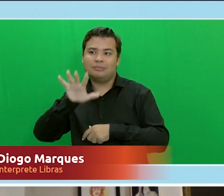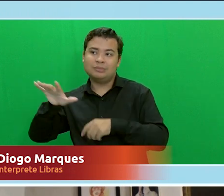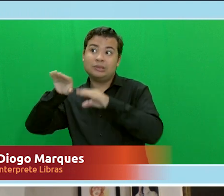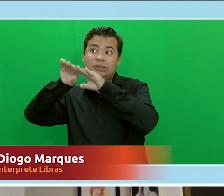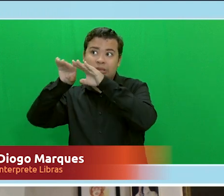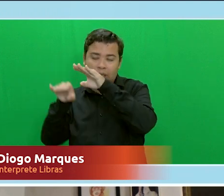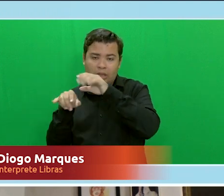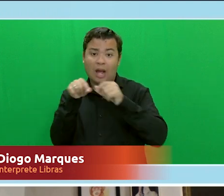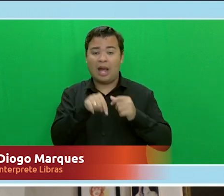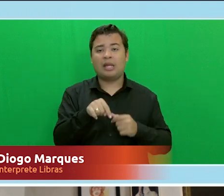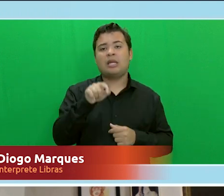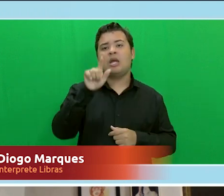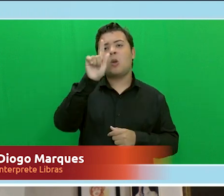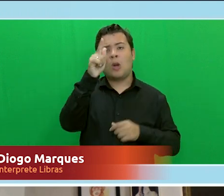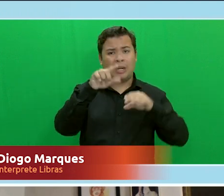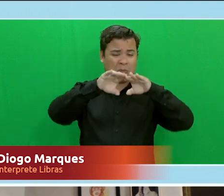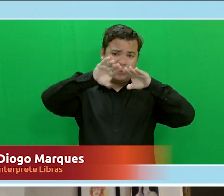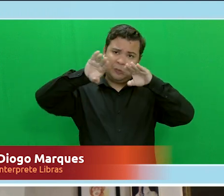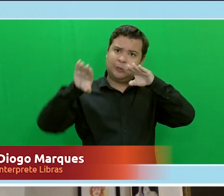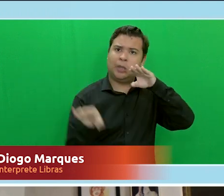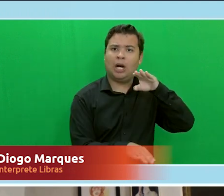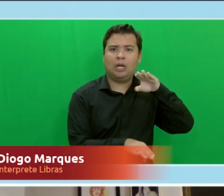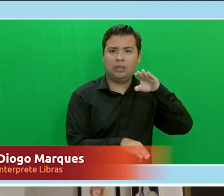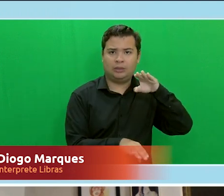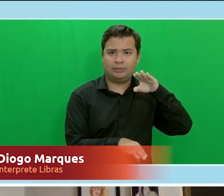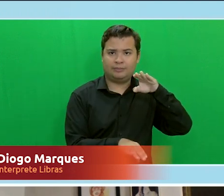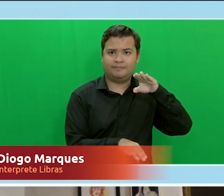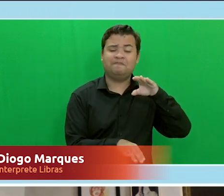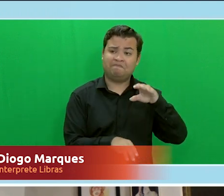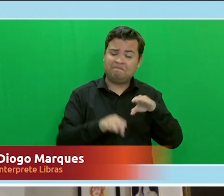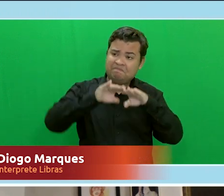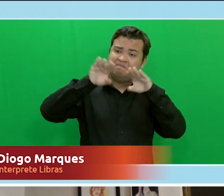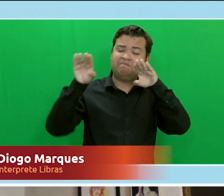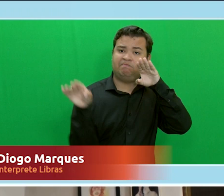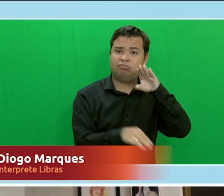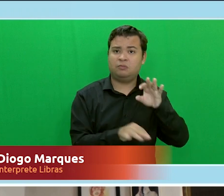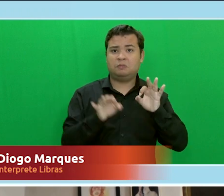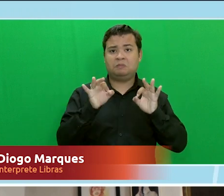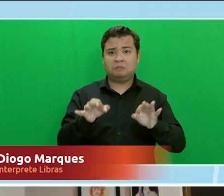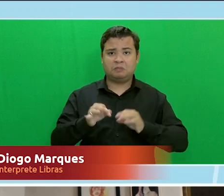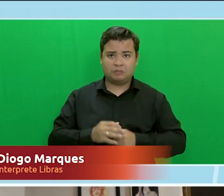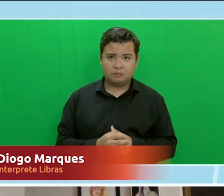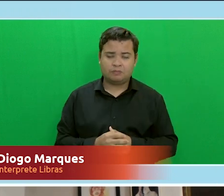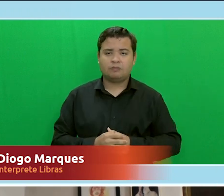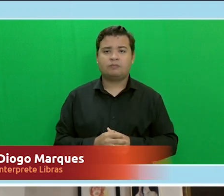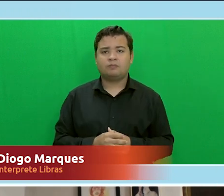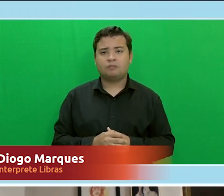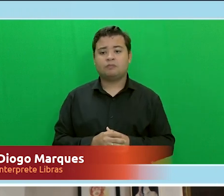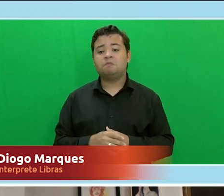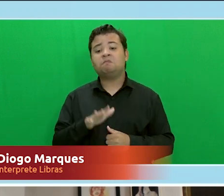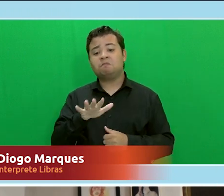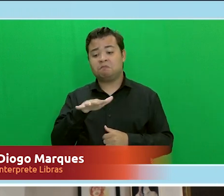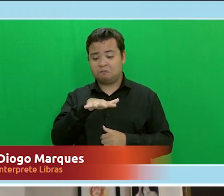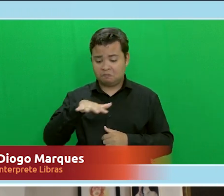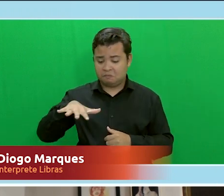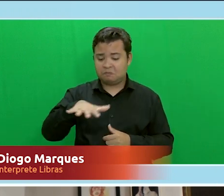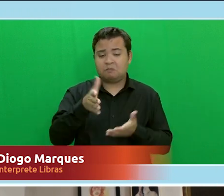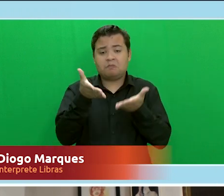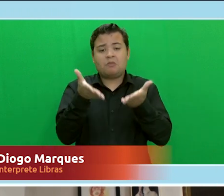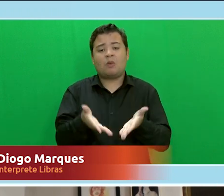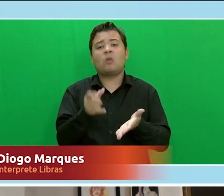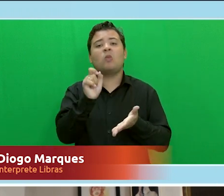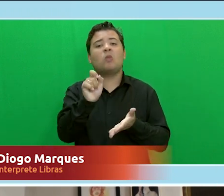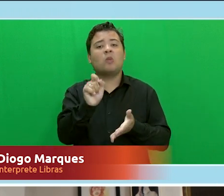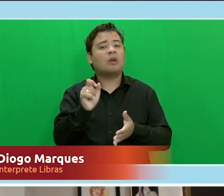aqui, mas aqui é uma cidade muito desigual. E o